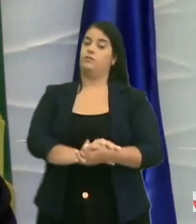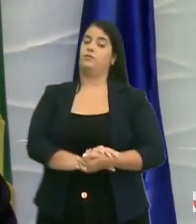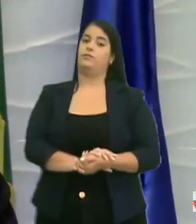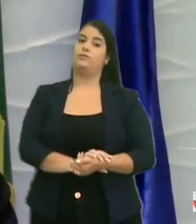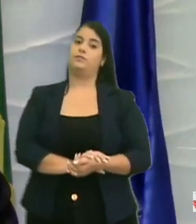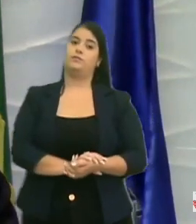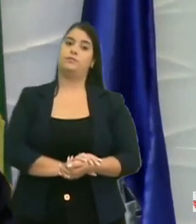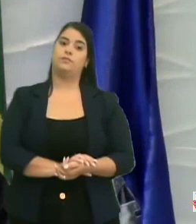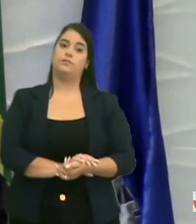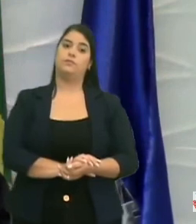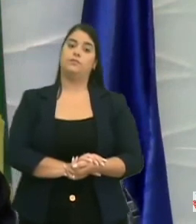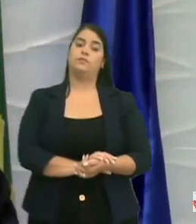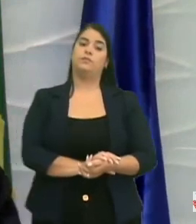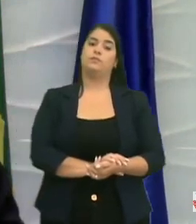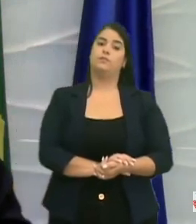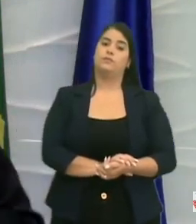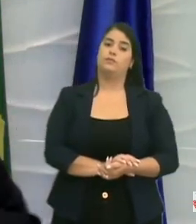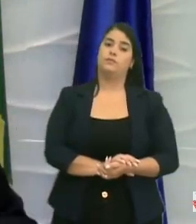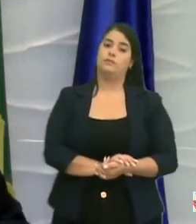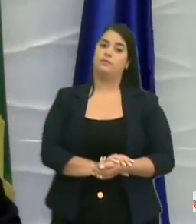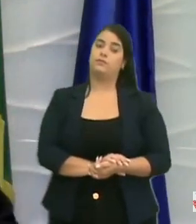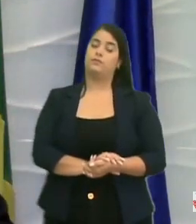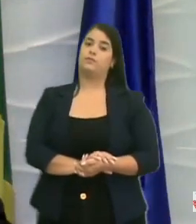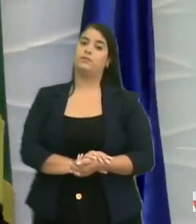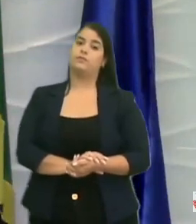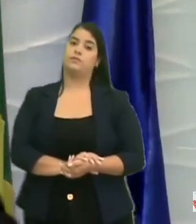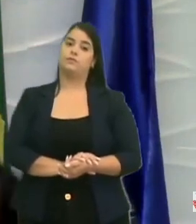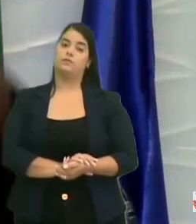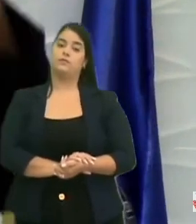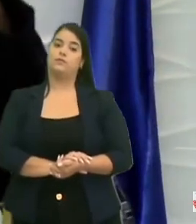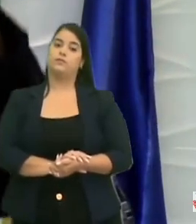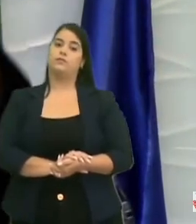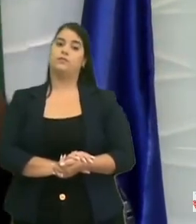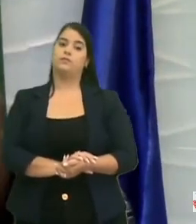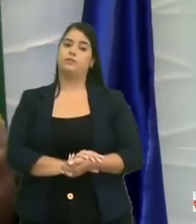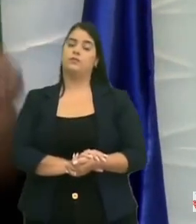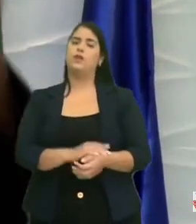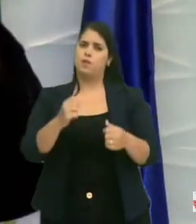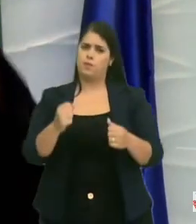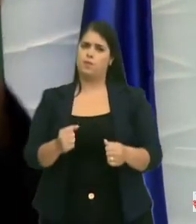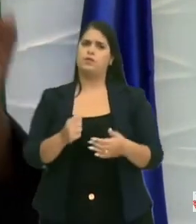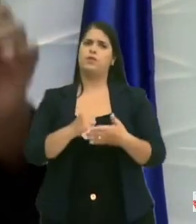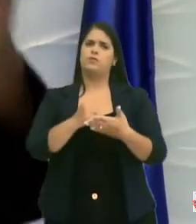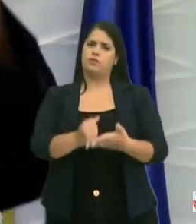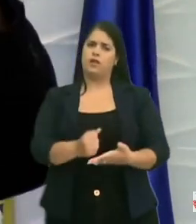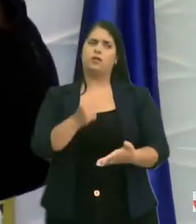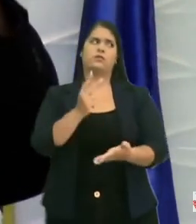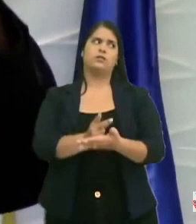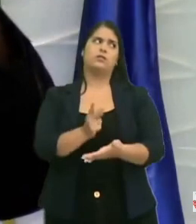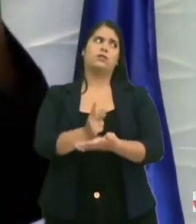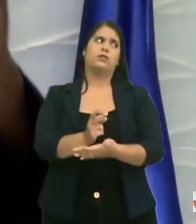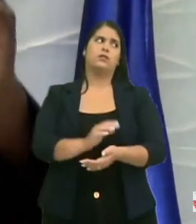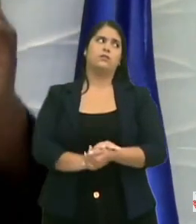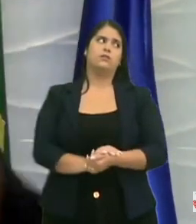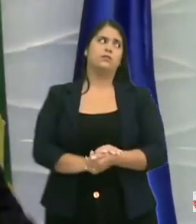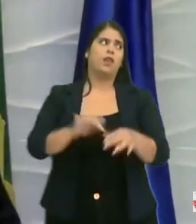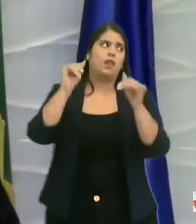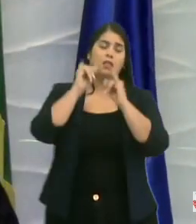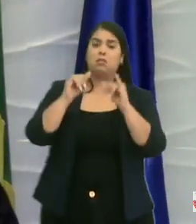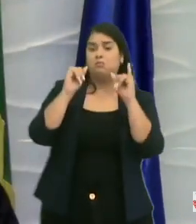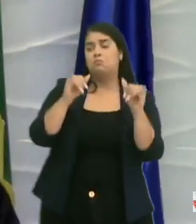Sempre tem gente precisando da gente. E assim, quando eu posso resolver, digo resolvo. Quando eu não posso, também digo, eu não